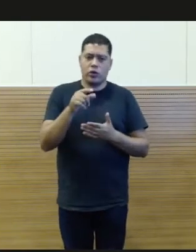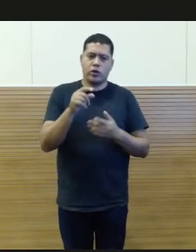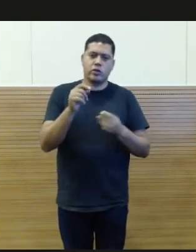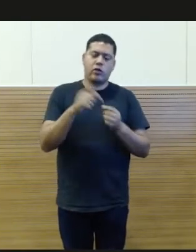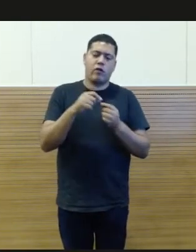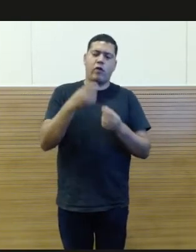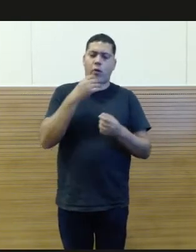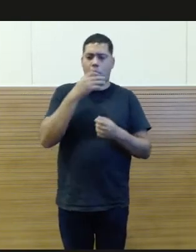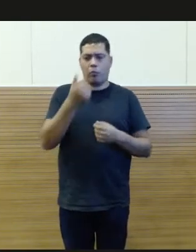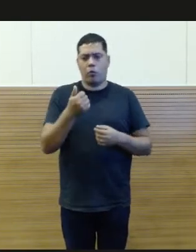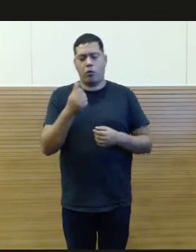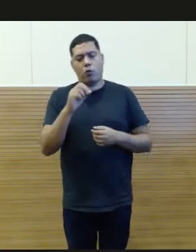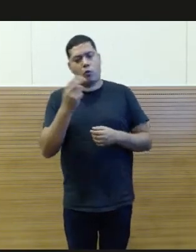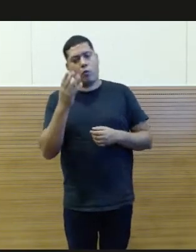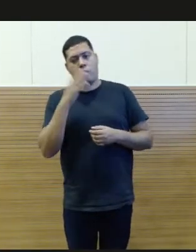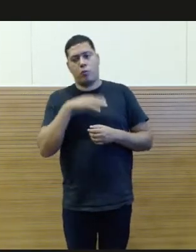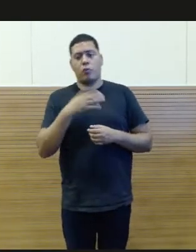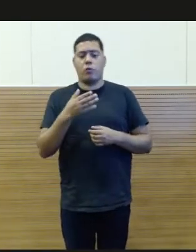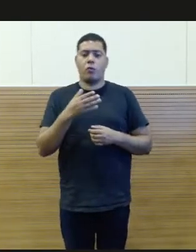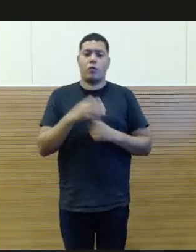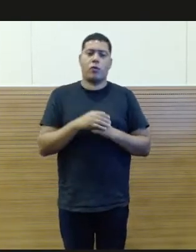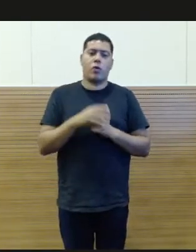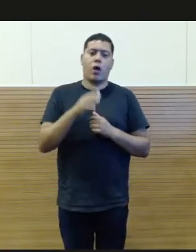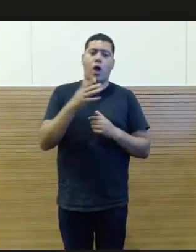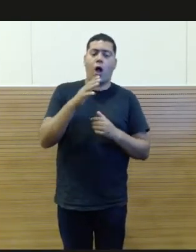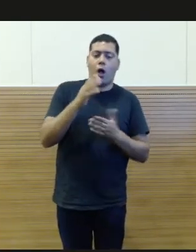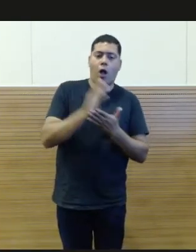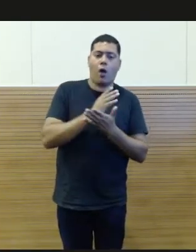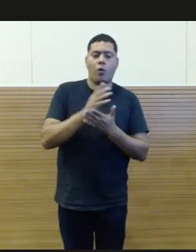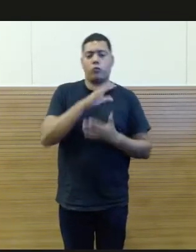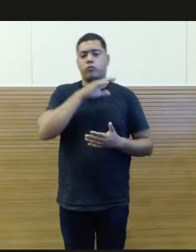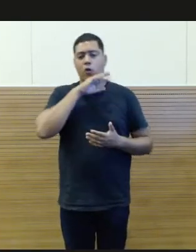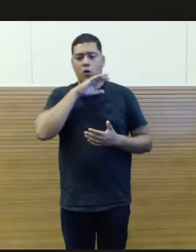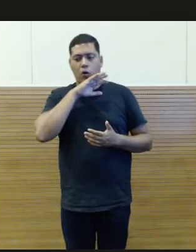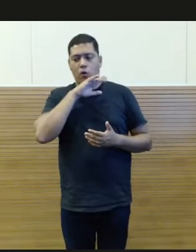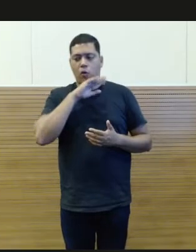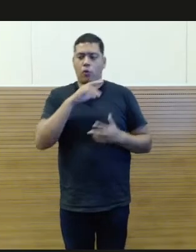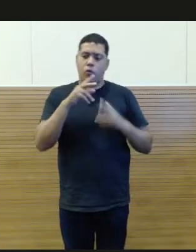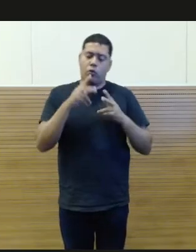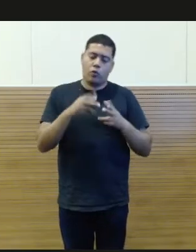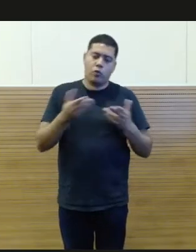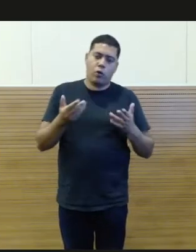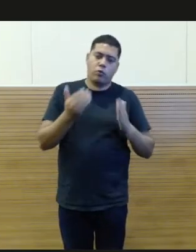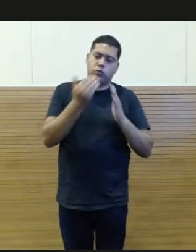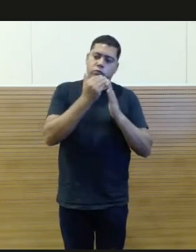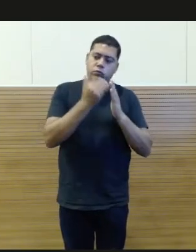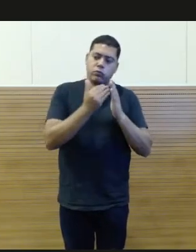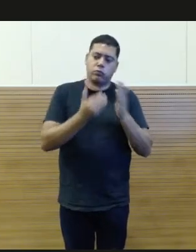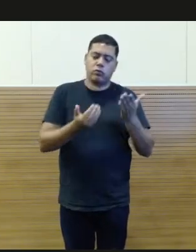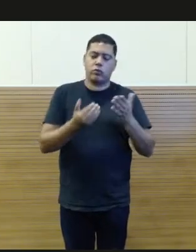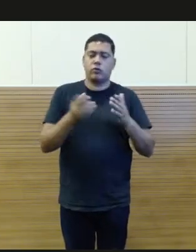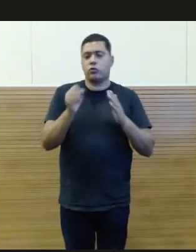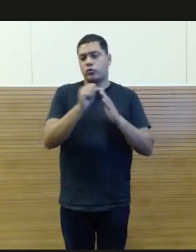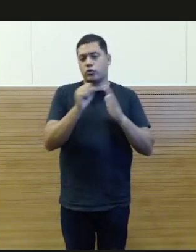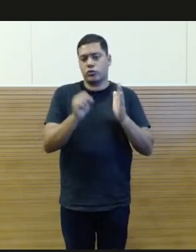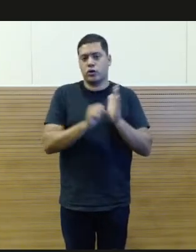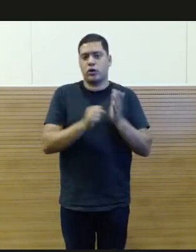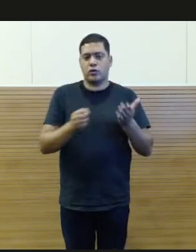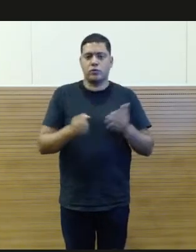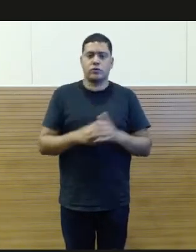são benignos ou neutros. Alguns são malignos, como a parcial hidrogenização de certos